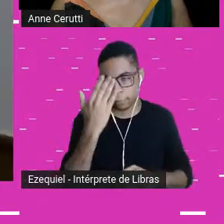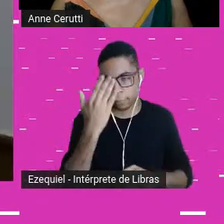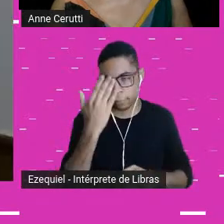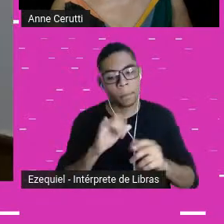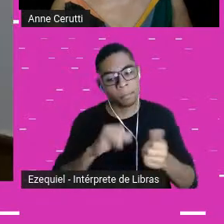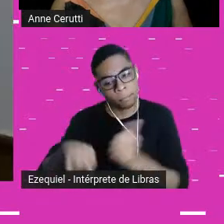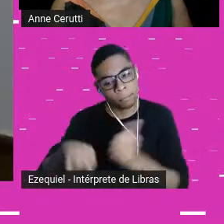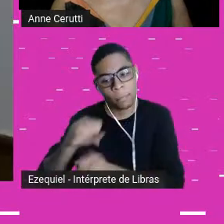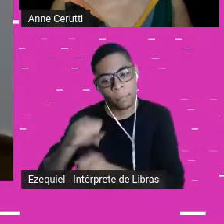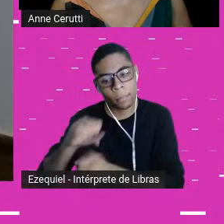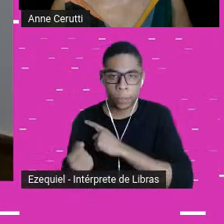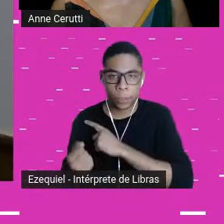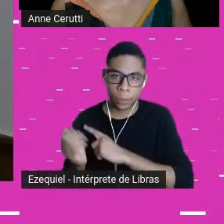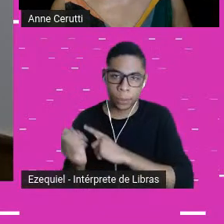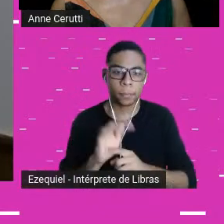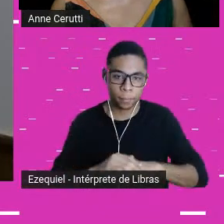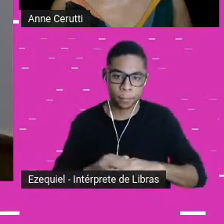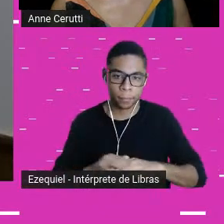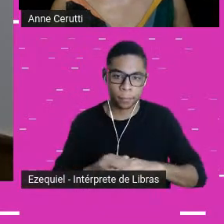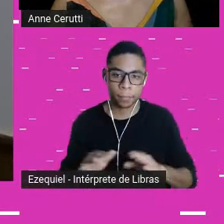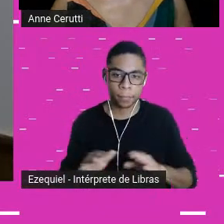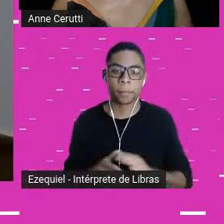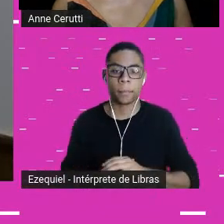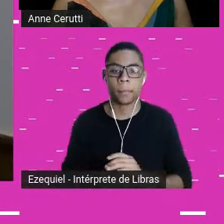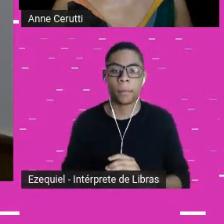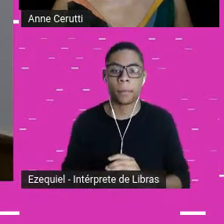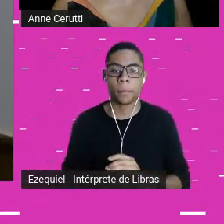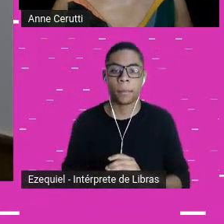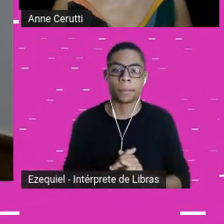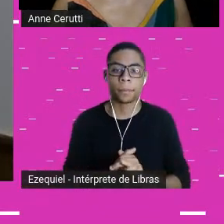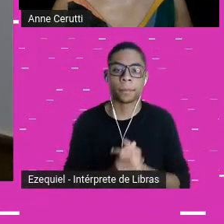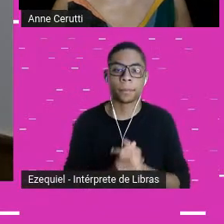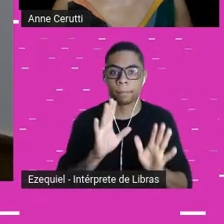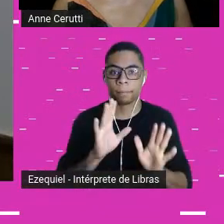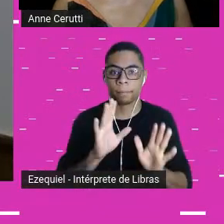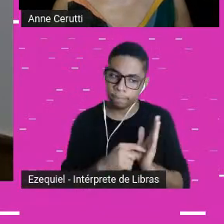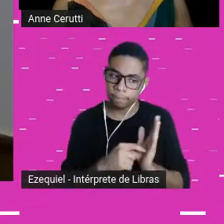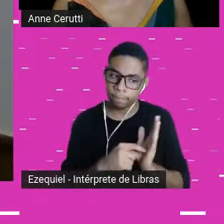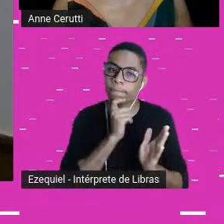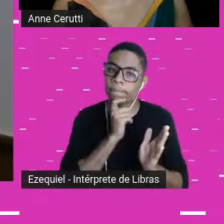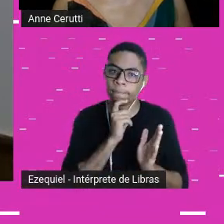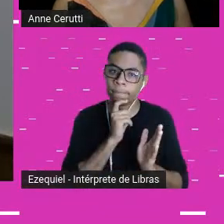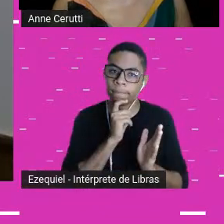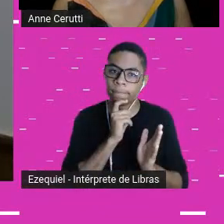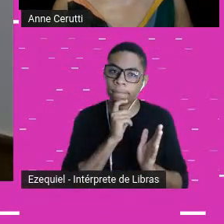seco, é claro, vinha e adaptado por ele, né?